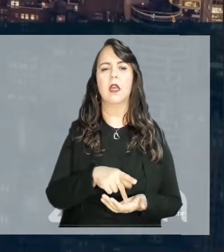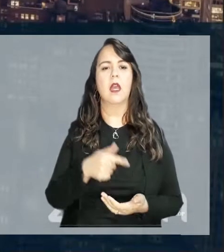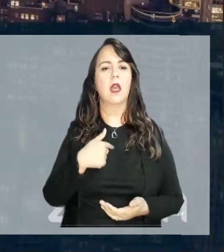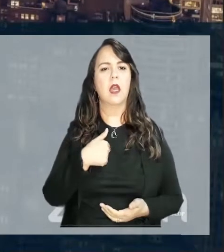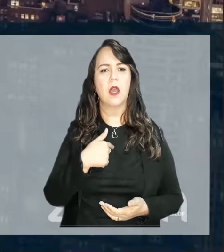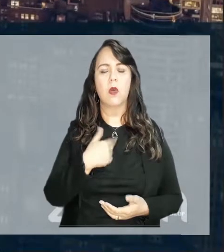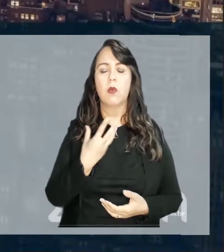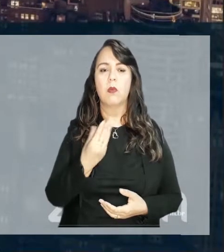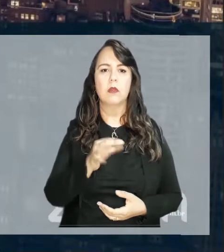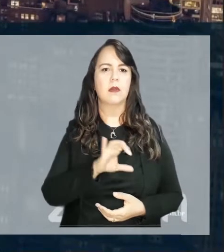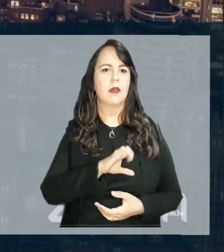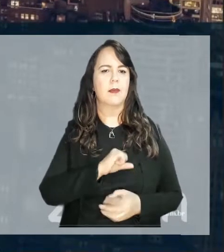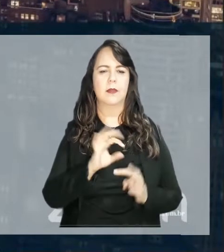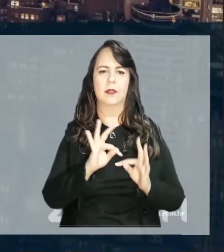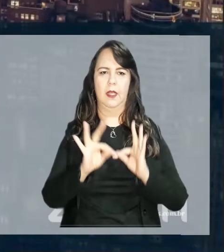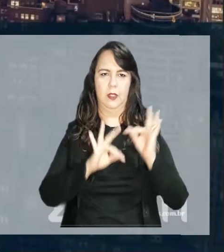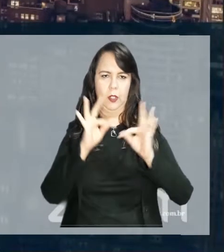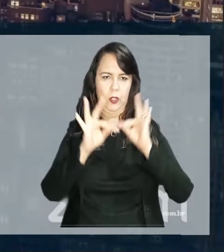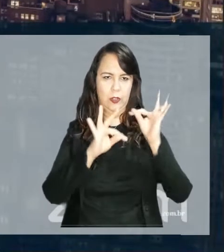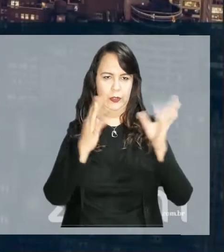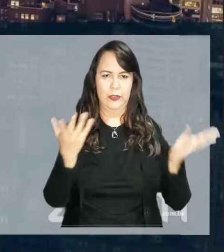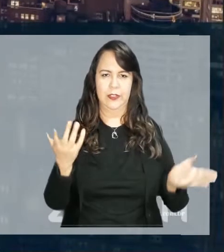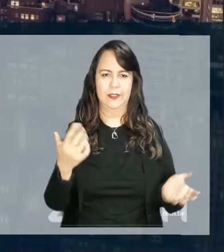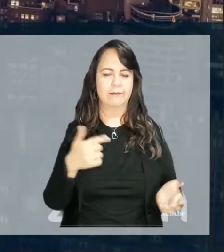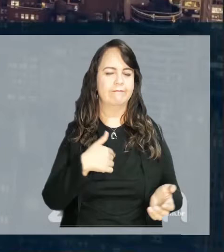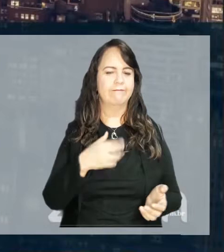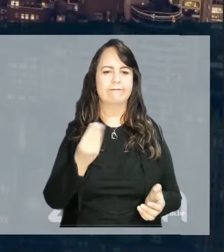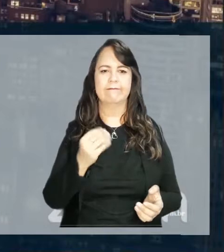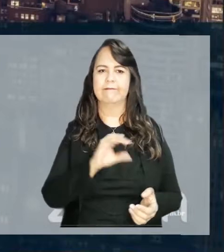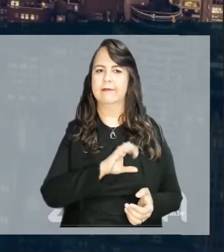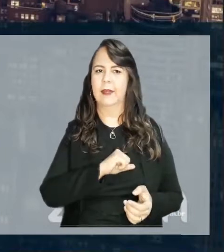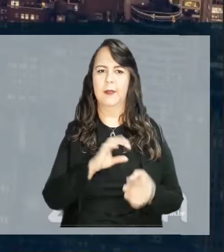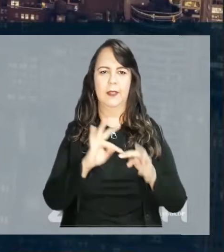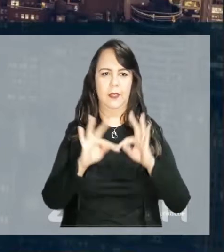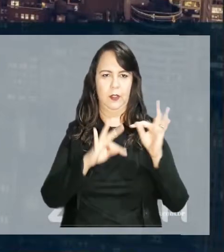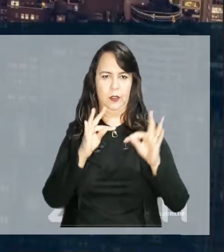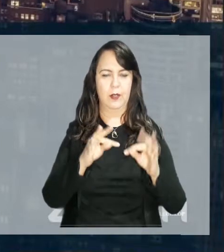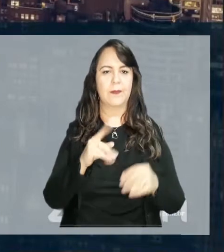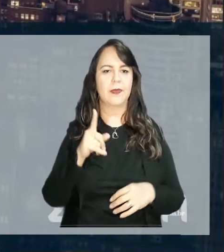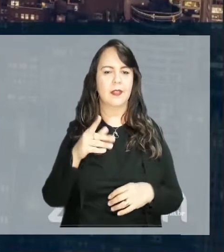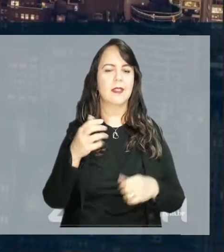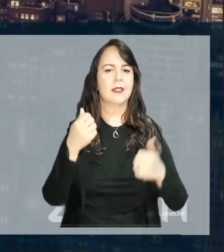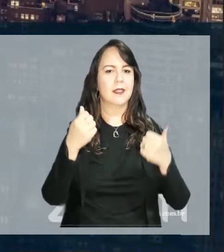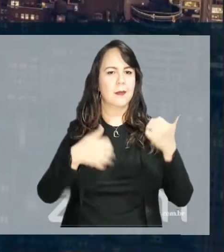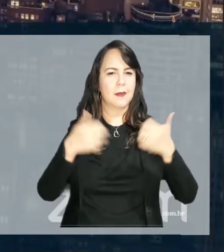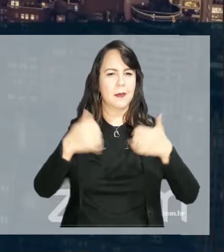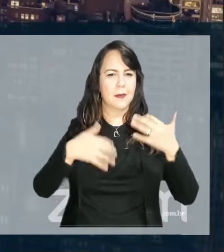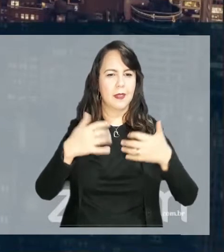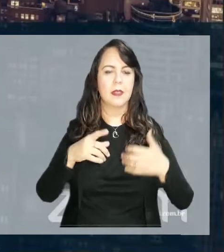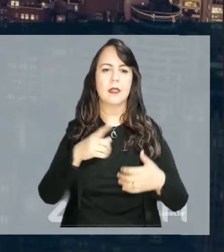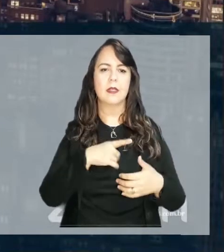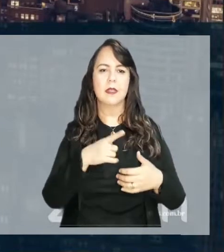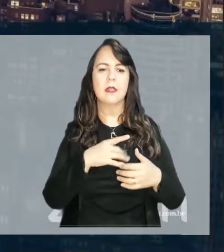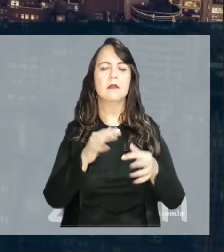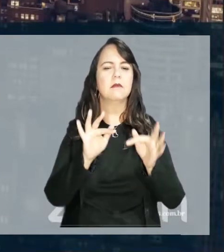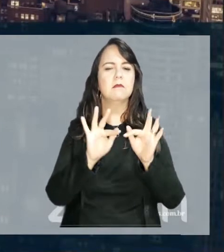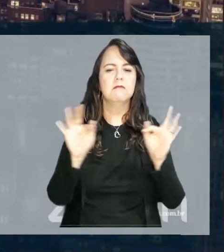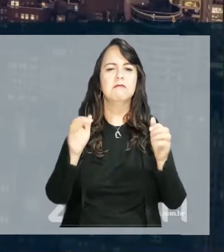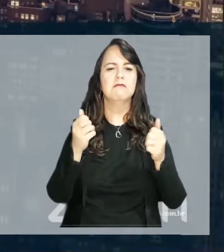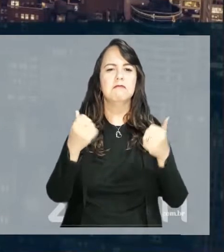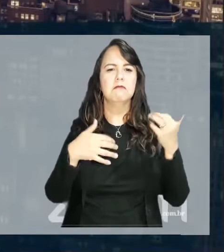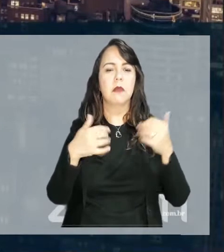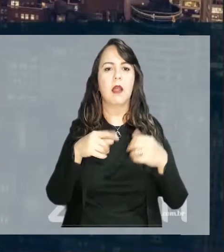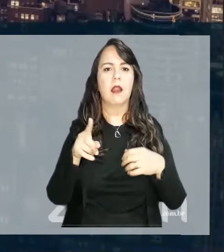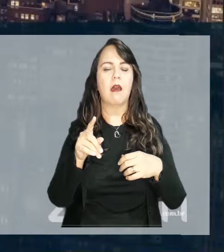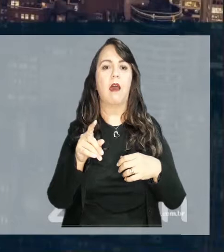teria entendido quase nada do que foi dito com tantas siglazinhas que tinham. E eu imagino que o jurista